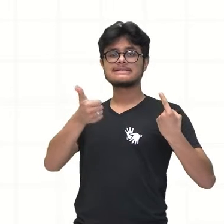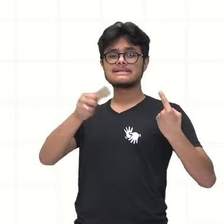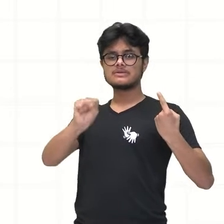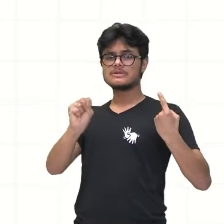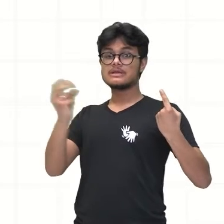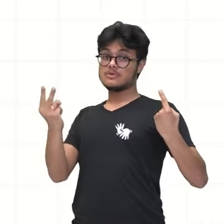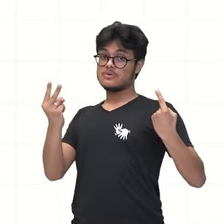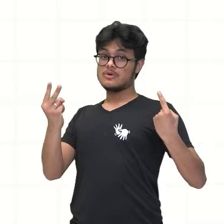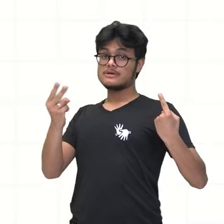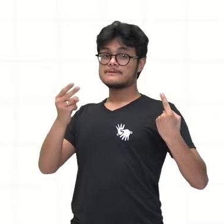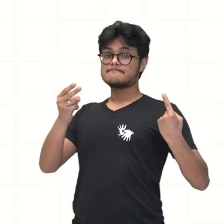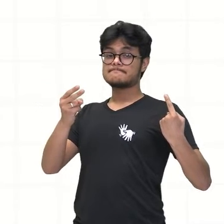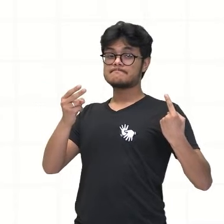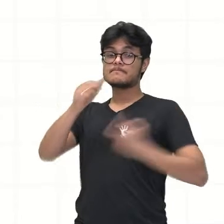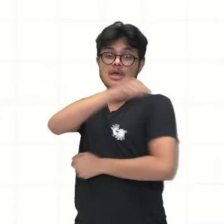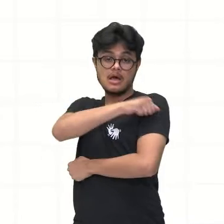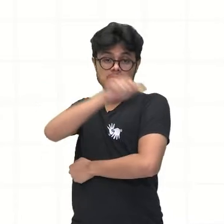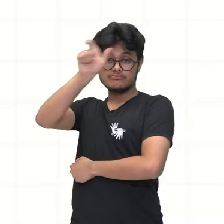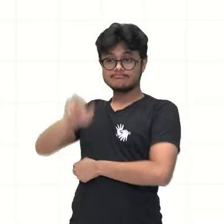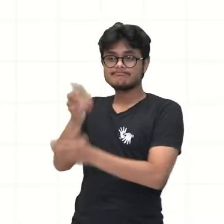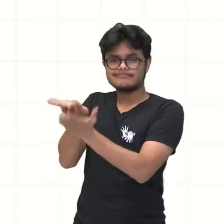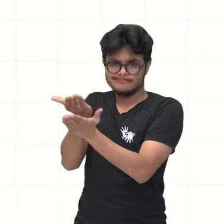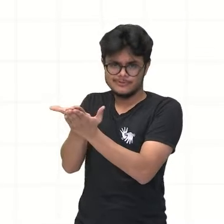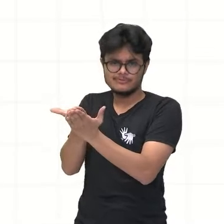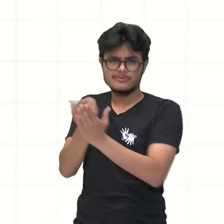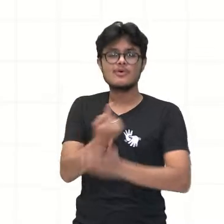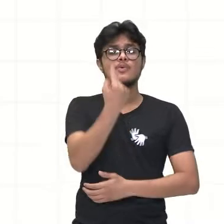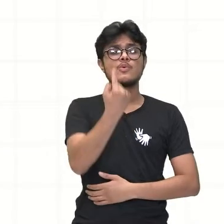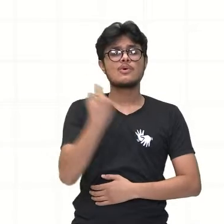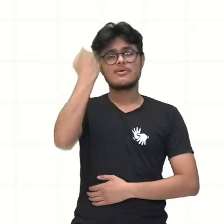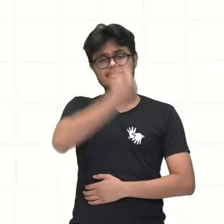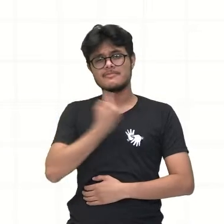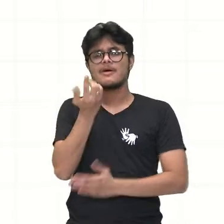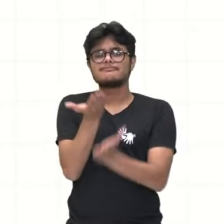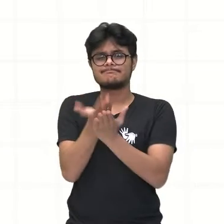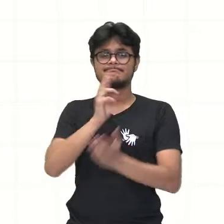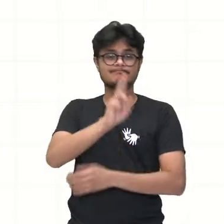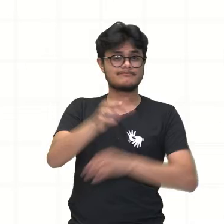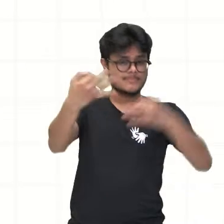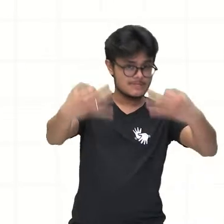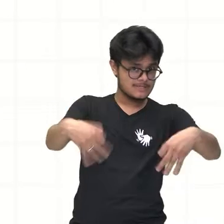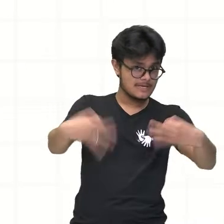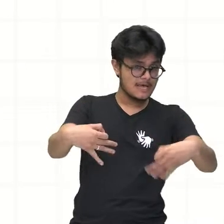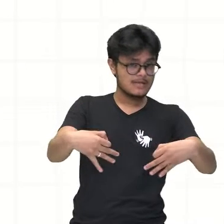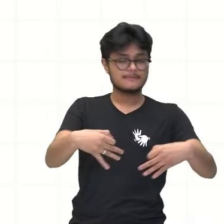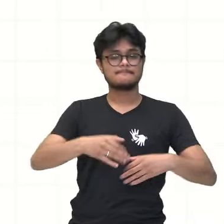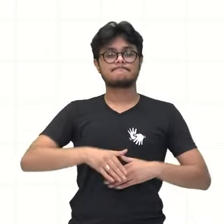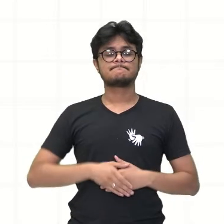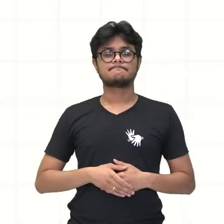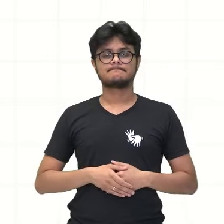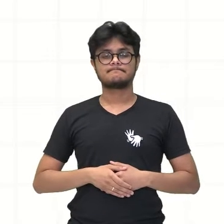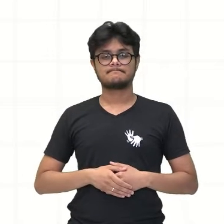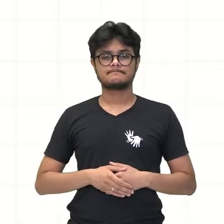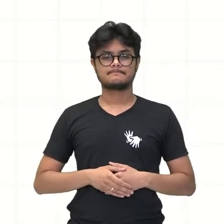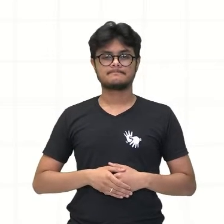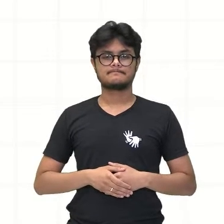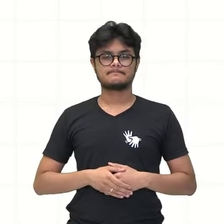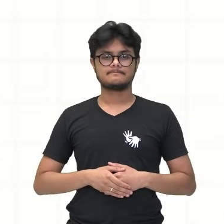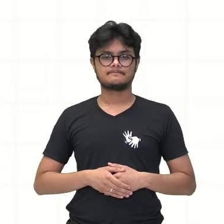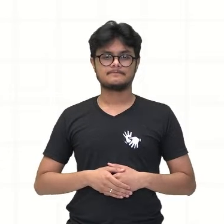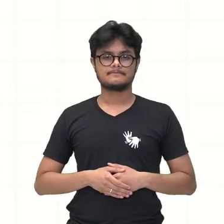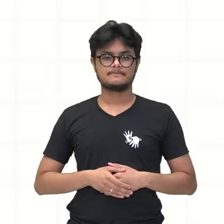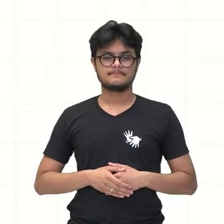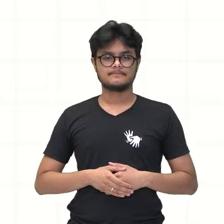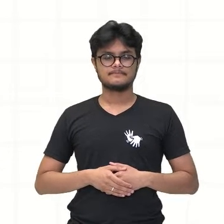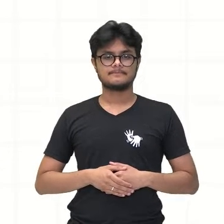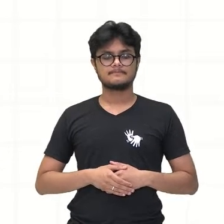que 182 alunos, eles responderam que estudam durante 1 hora